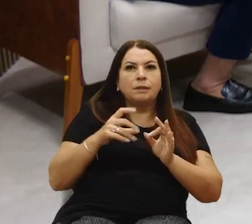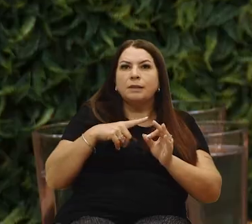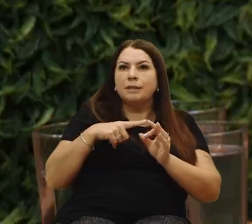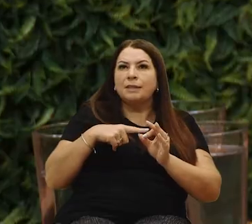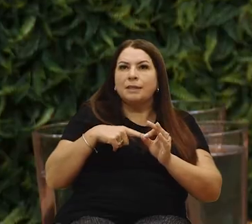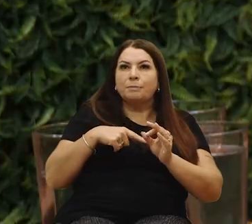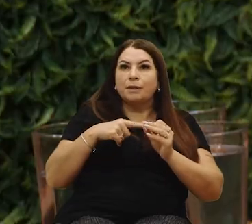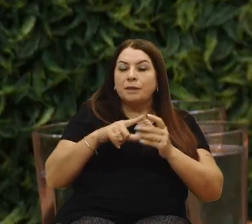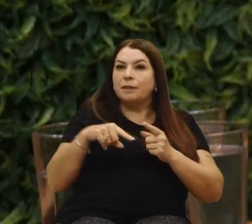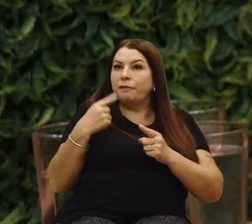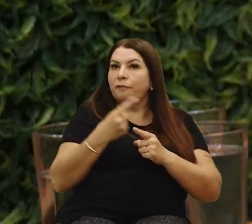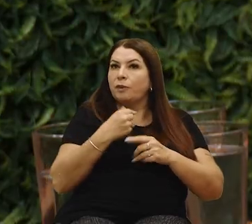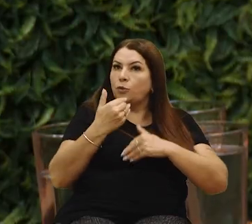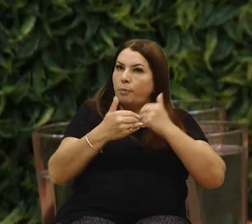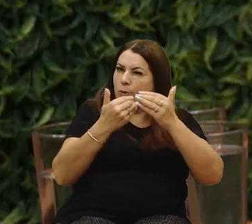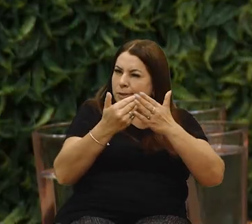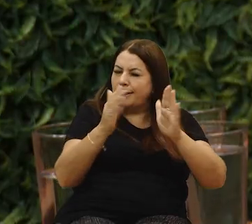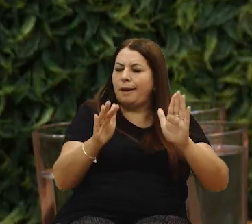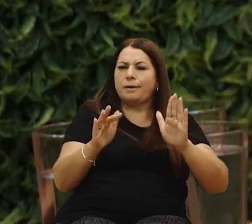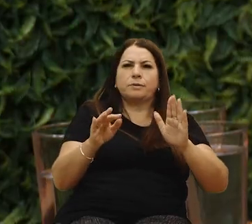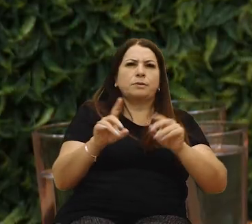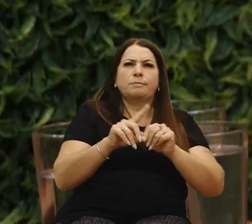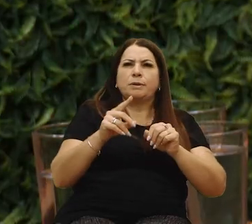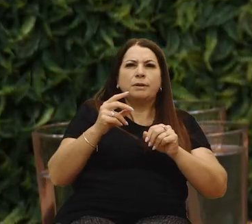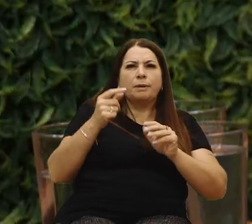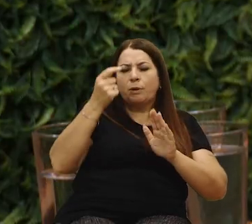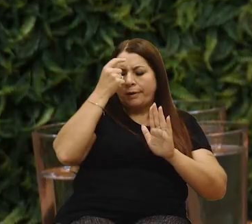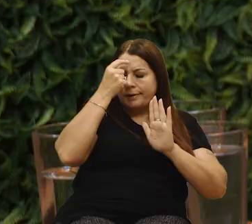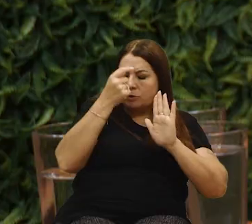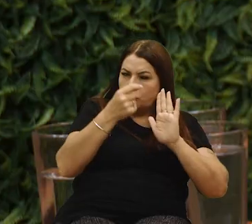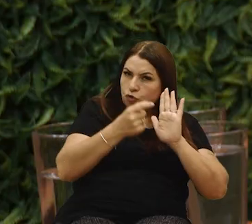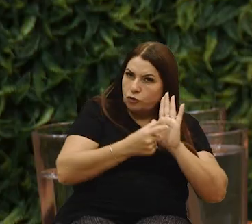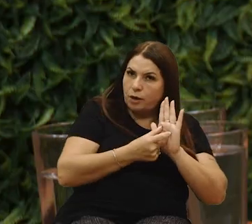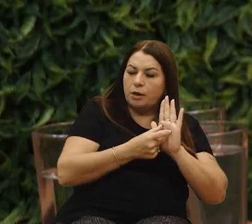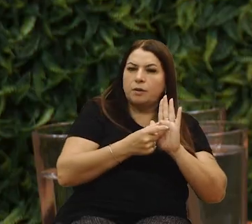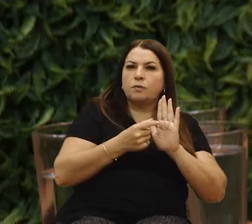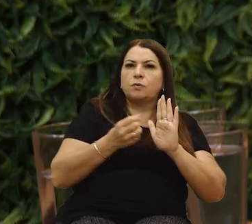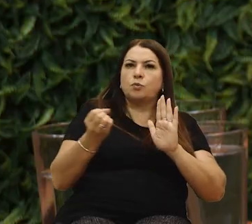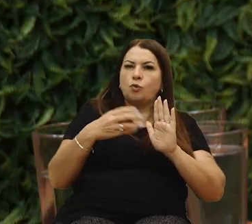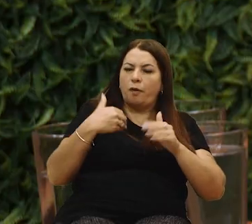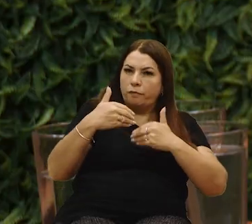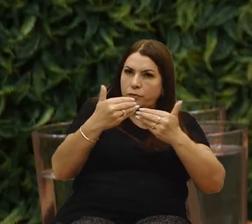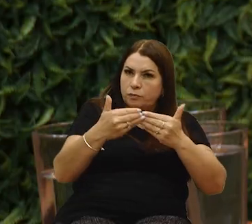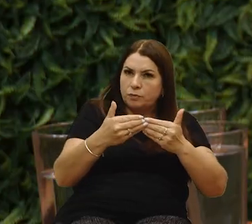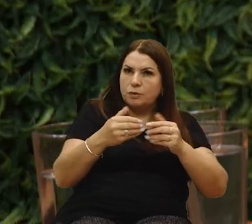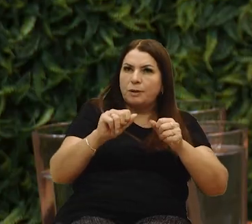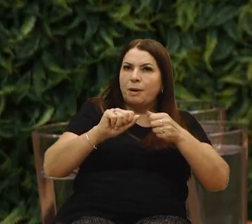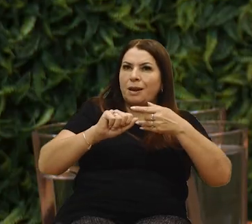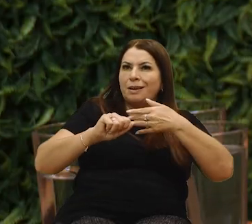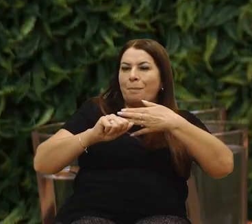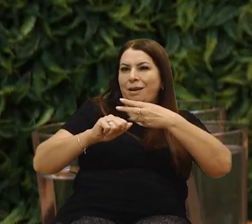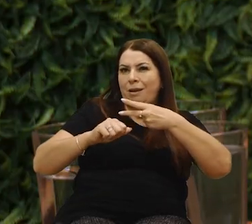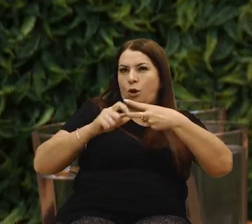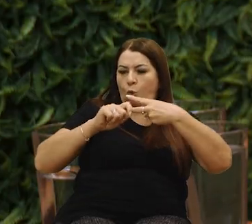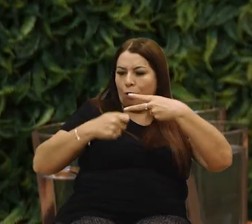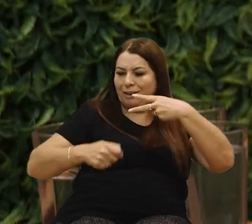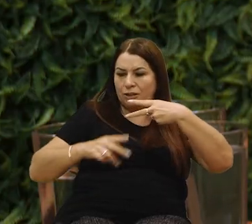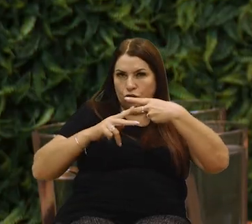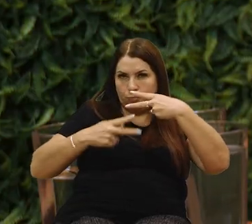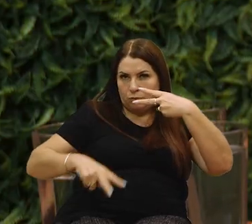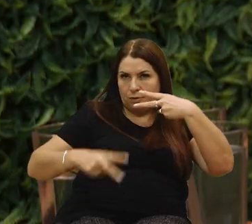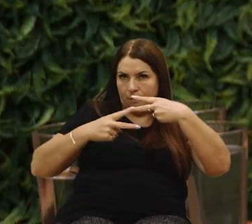estamos encantados com esse processo, mesmo com a inteligência artificial, com os algoritmos. Eu penso que, como tudo,